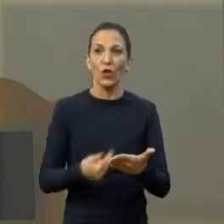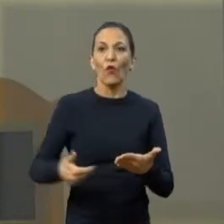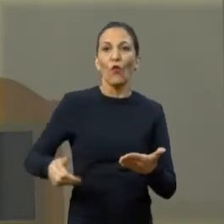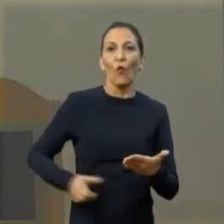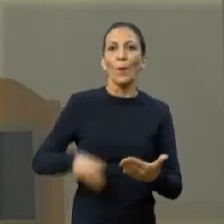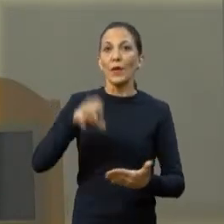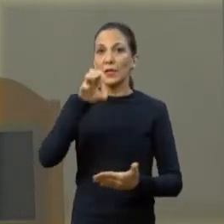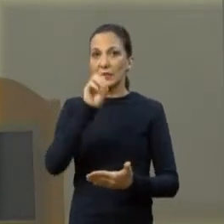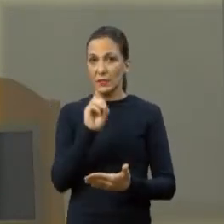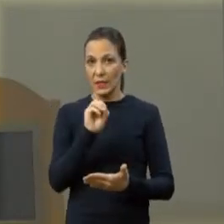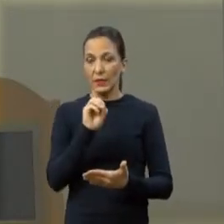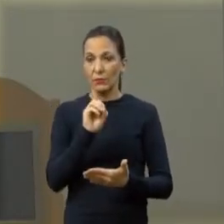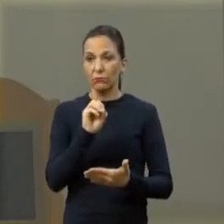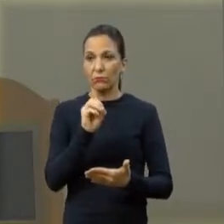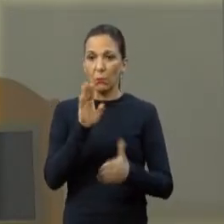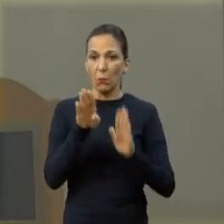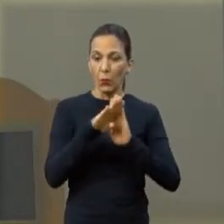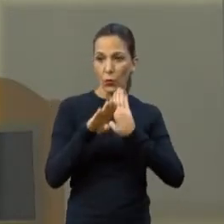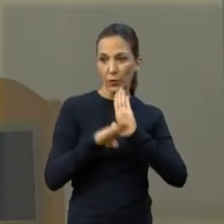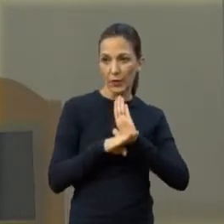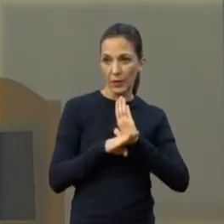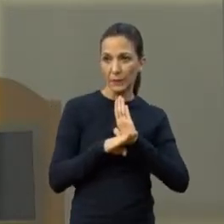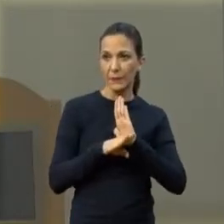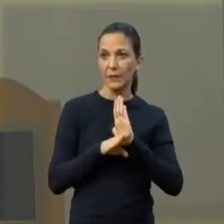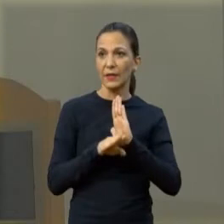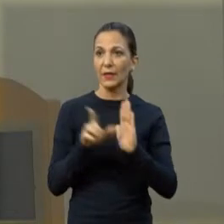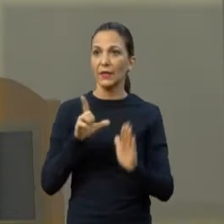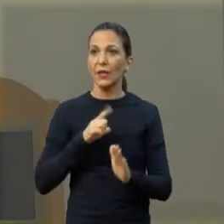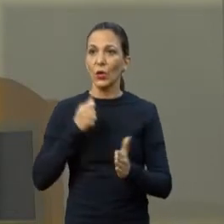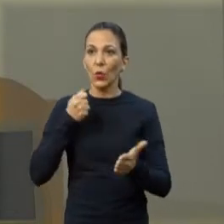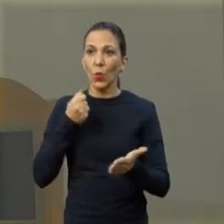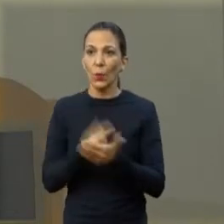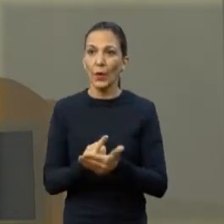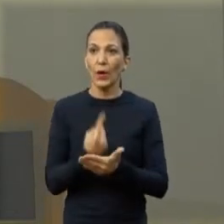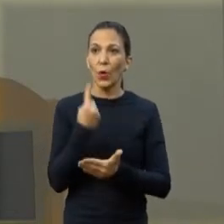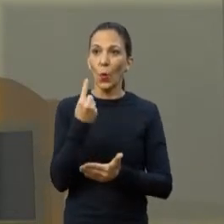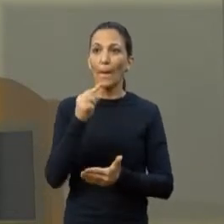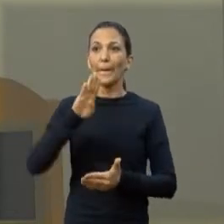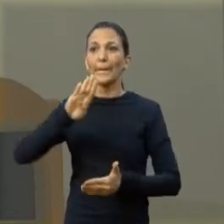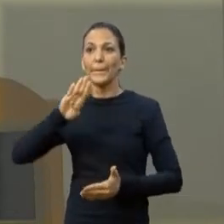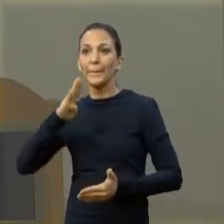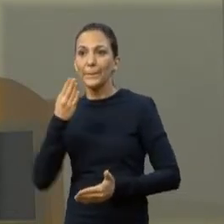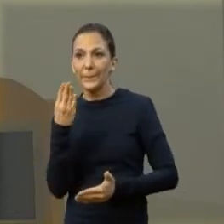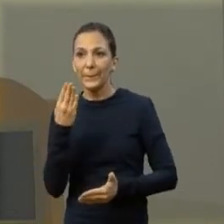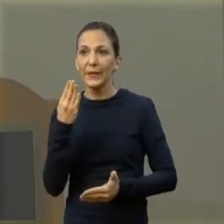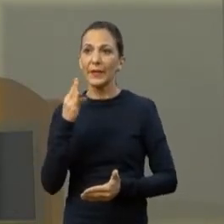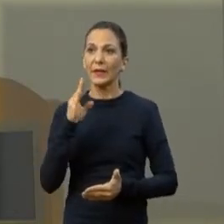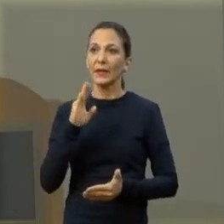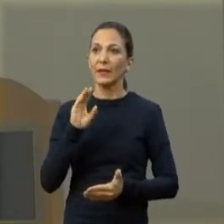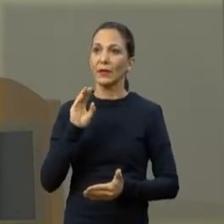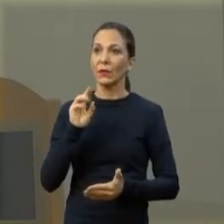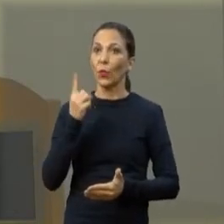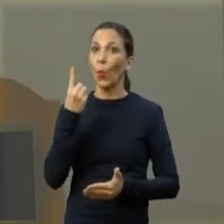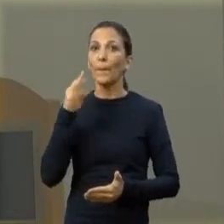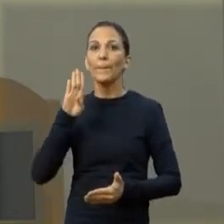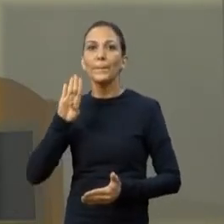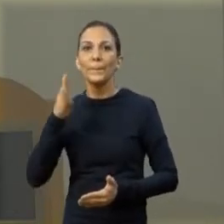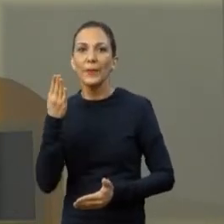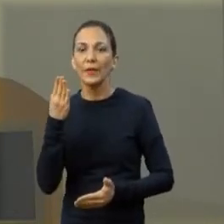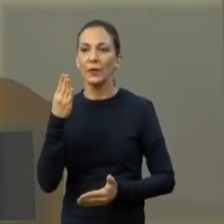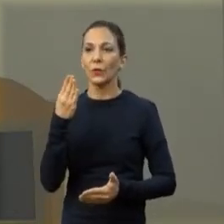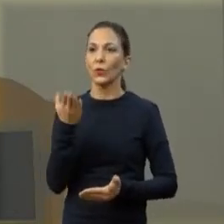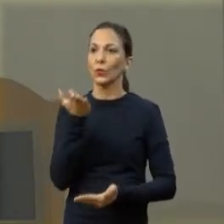Fome Zero e esse programa chegou a comprar um bilhão um bilhão